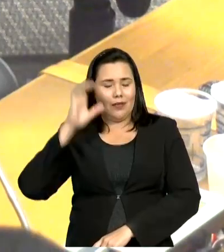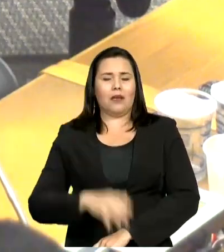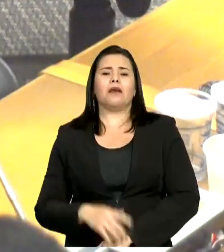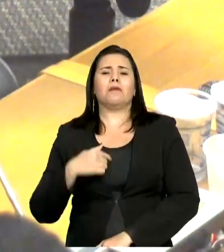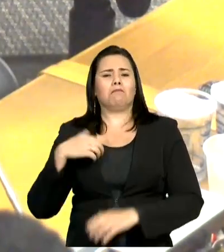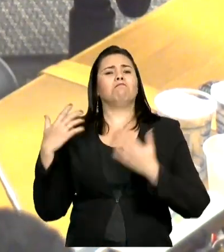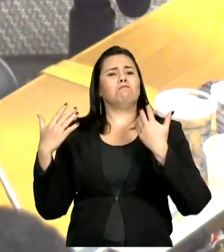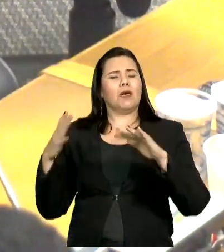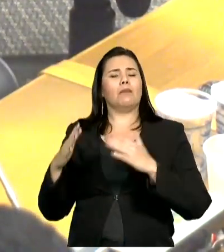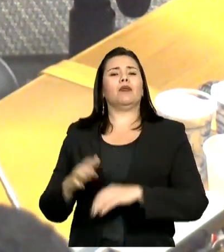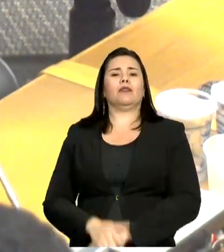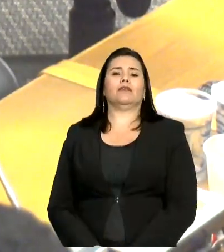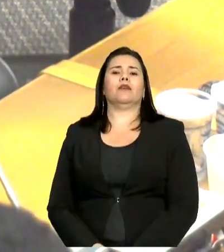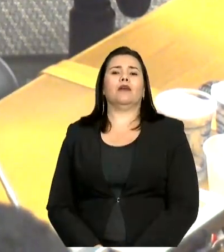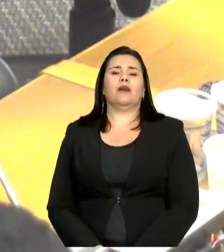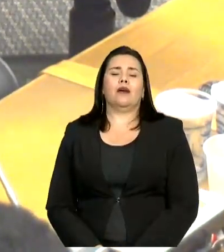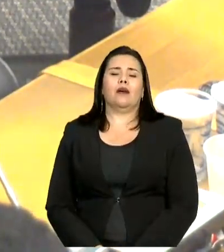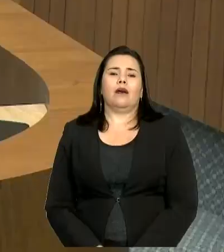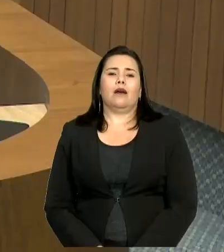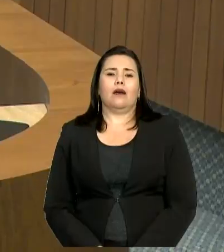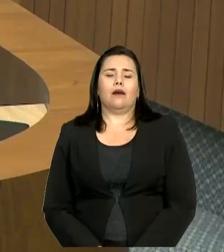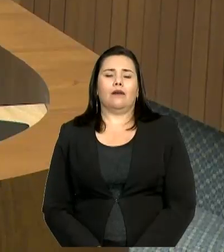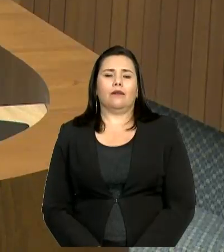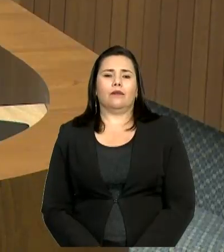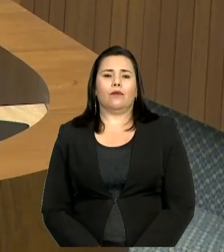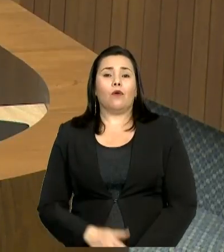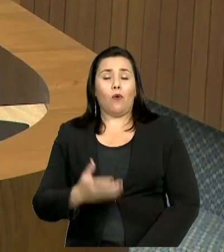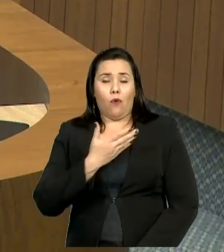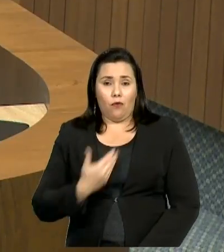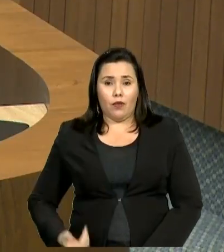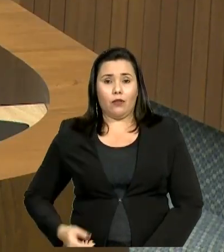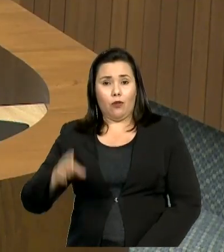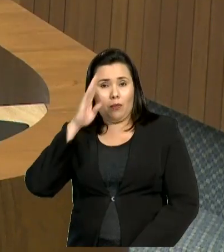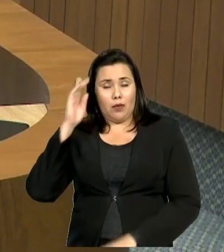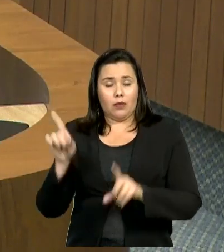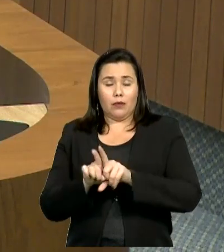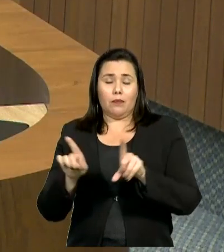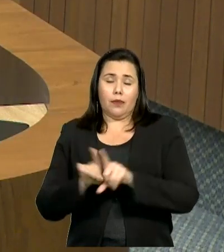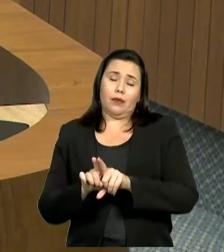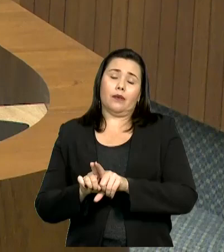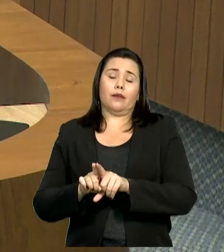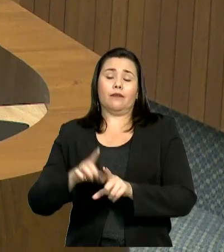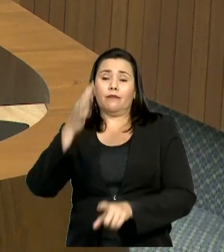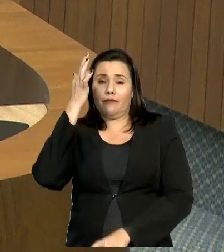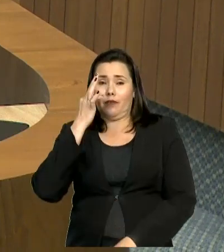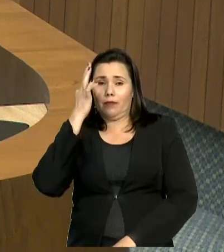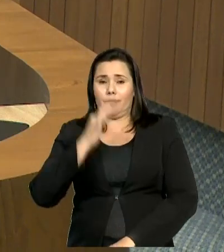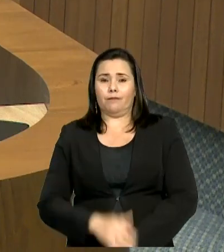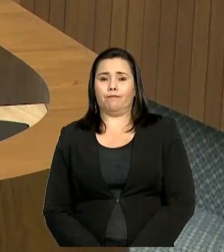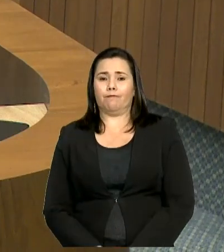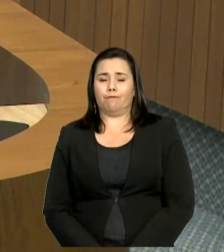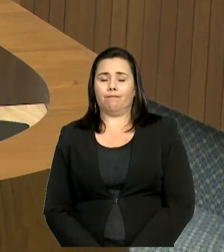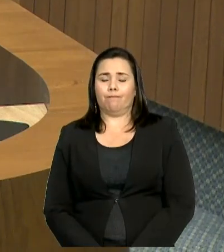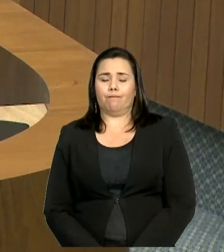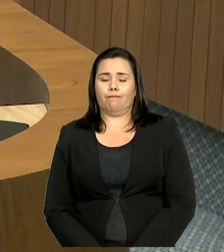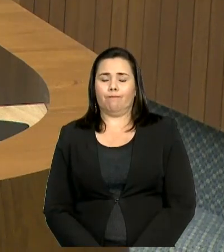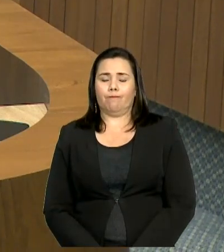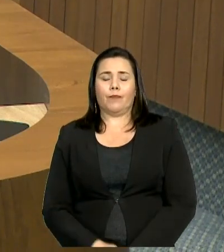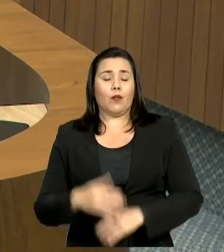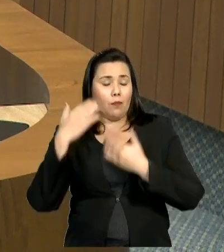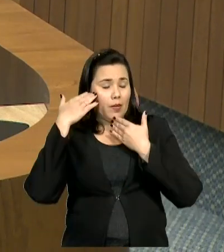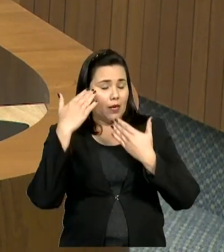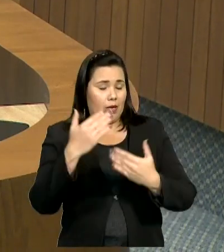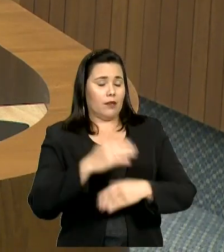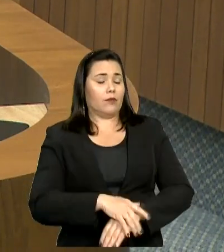educação no nosso estado. Agradeço a parte, Vossa Excelência. Eu que agradeço, deputado Rodrigo, a parte. Concedo uma parte à